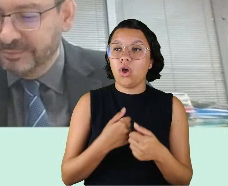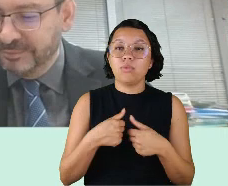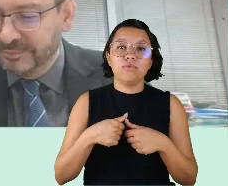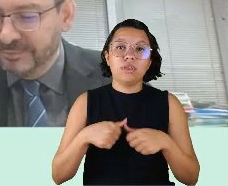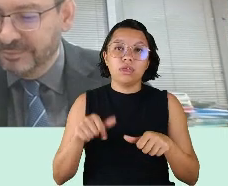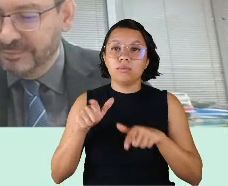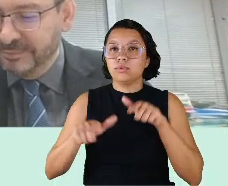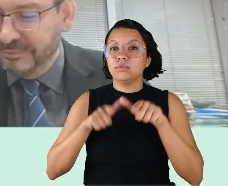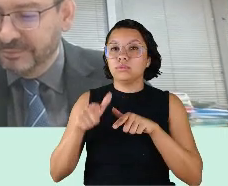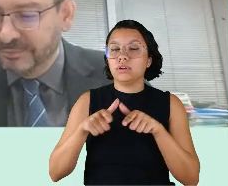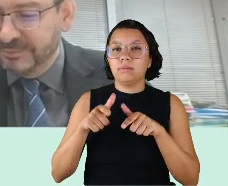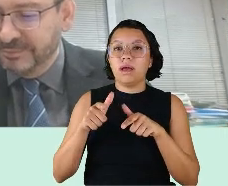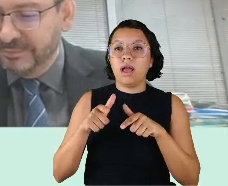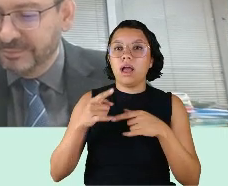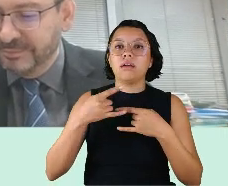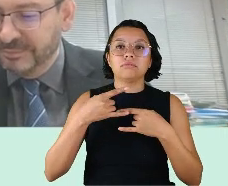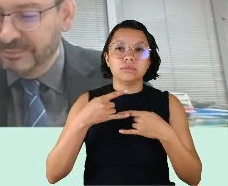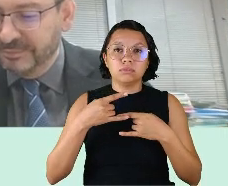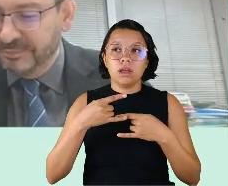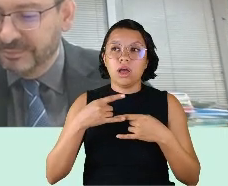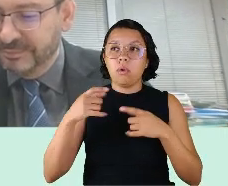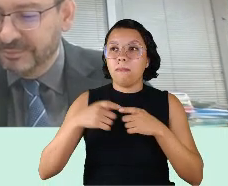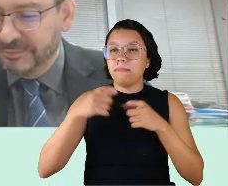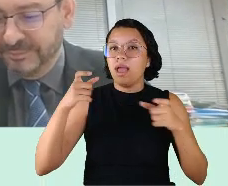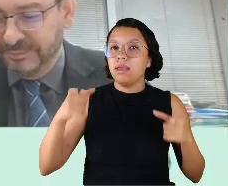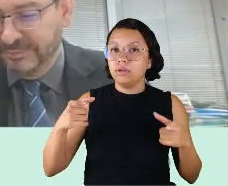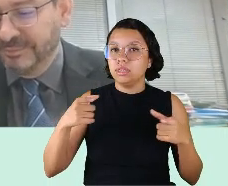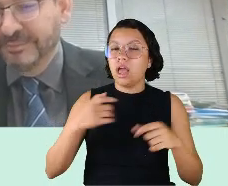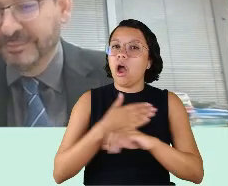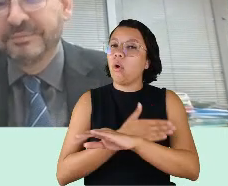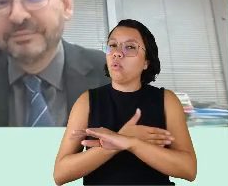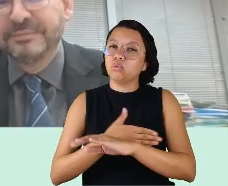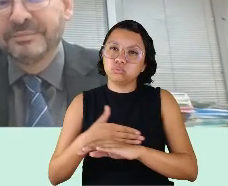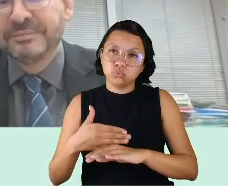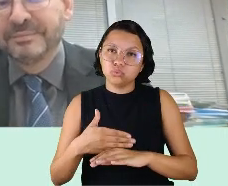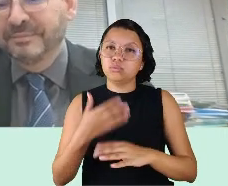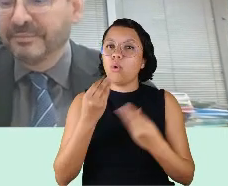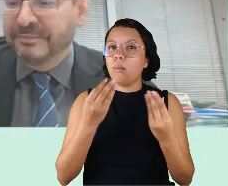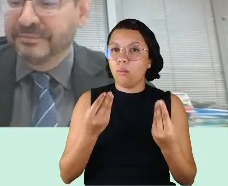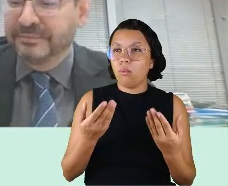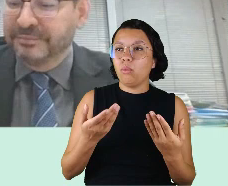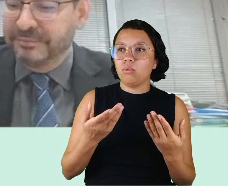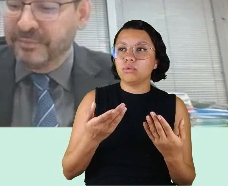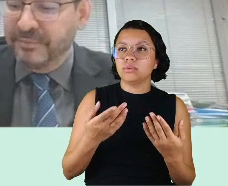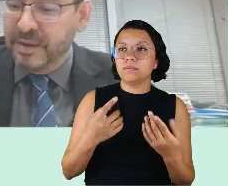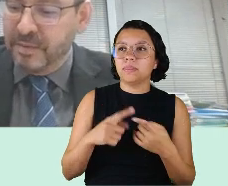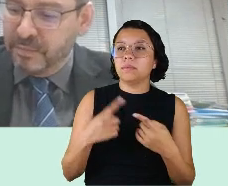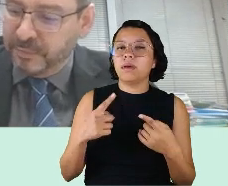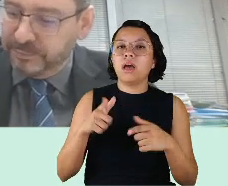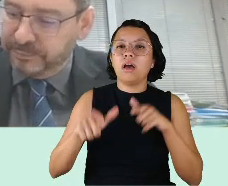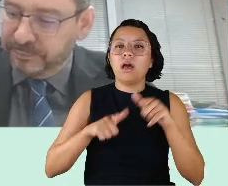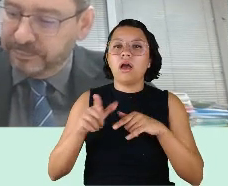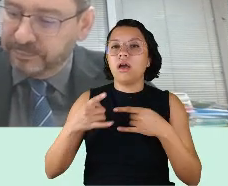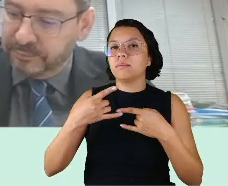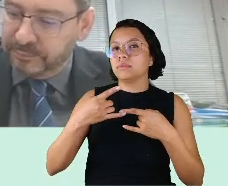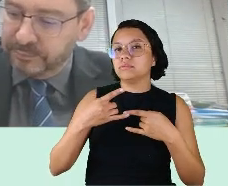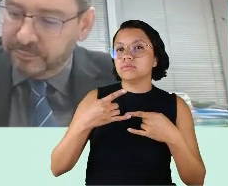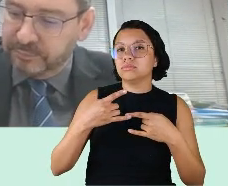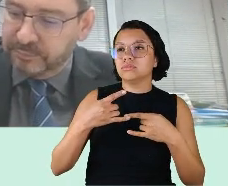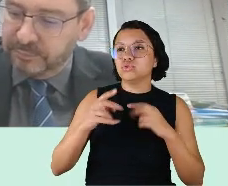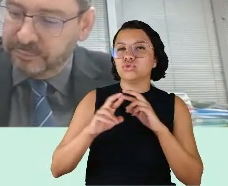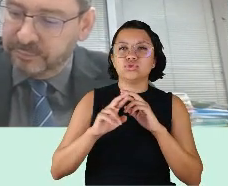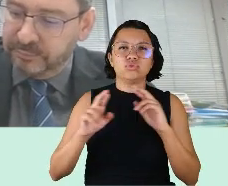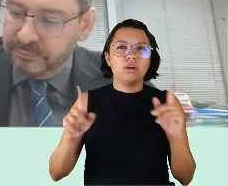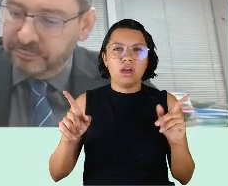no teletrabalho e a grande maioria se acostumou bastante com isso, né? Mas o teletrabalho é